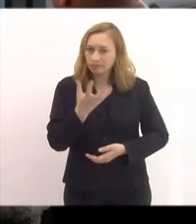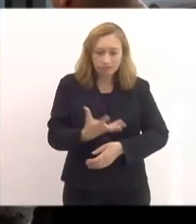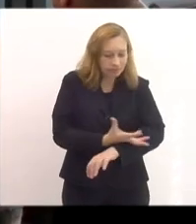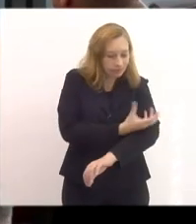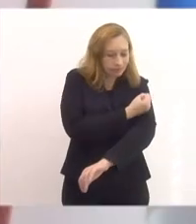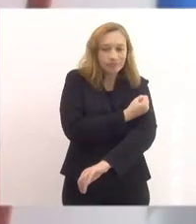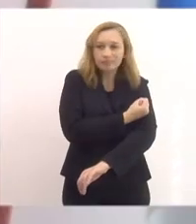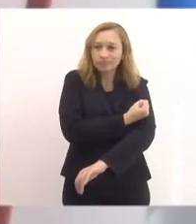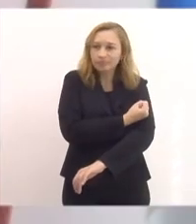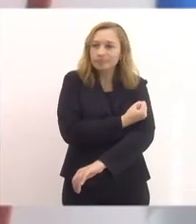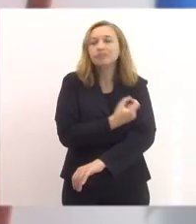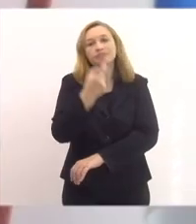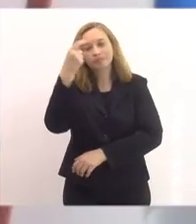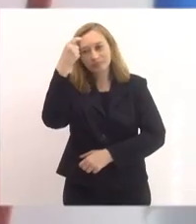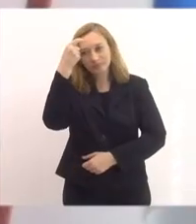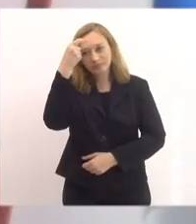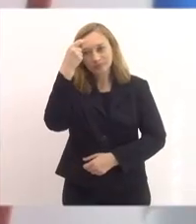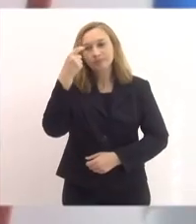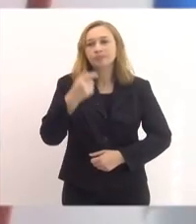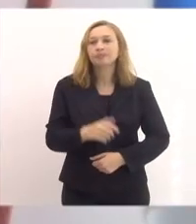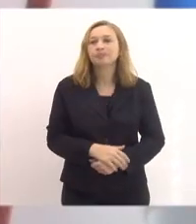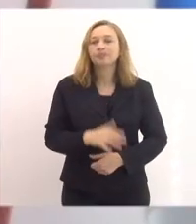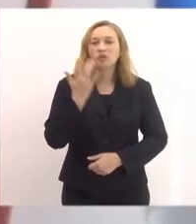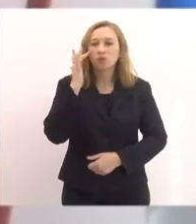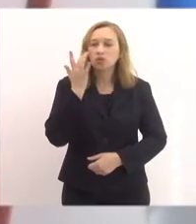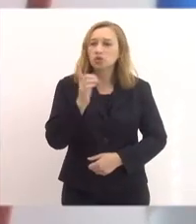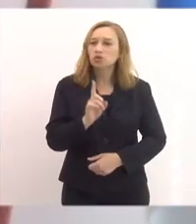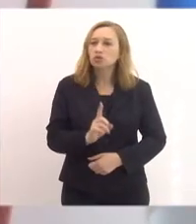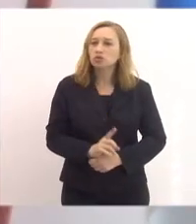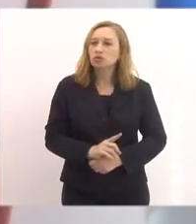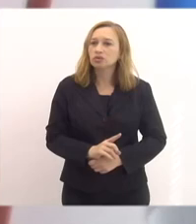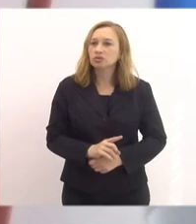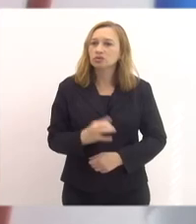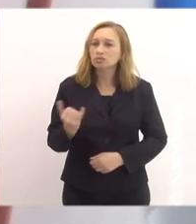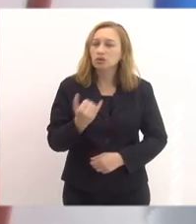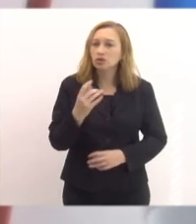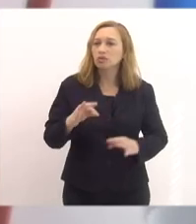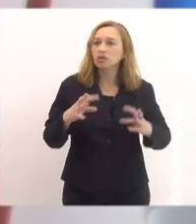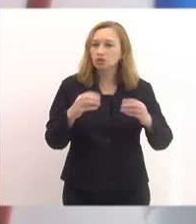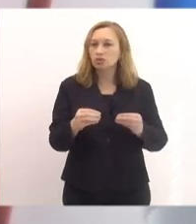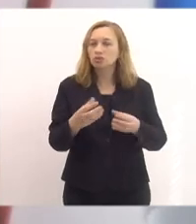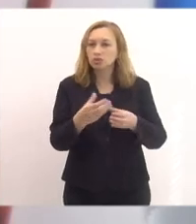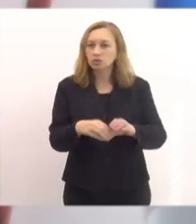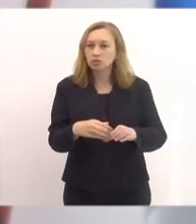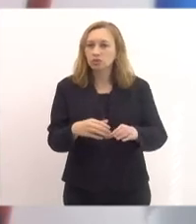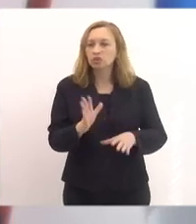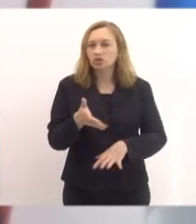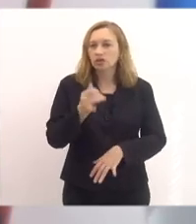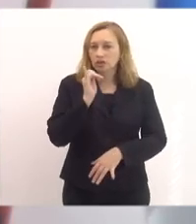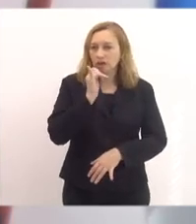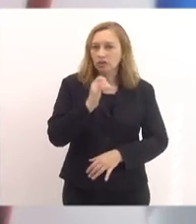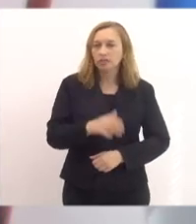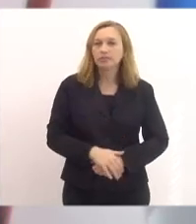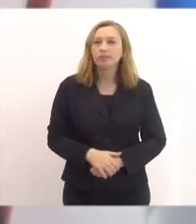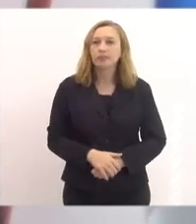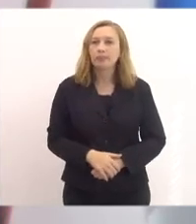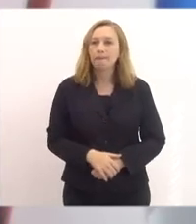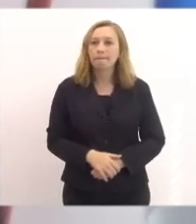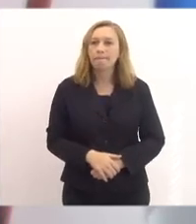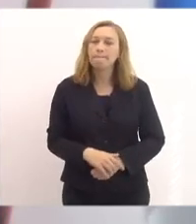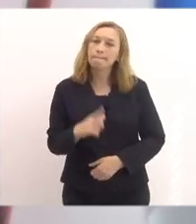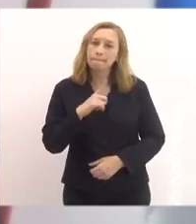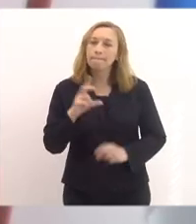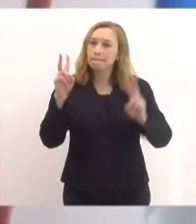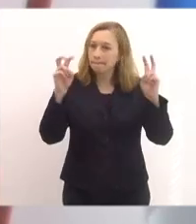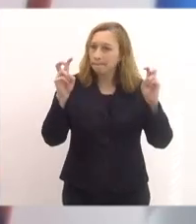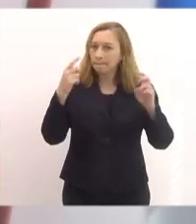emocionado, mas consciente, acho que é a síntese de todos os concursos que a gente narrou. Existem questões,